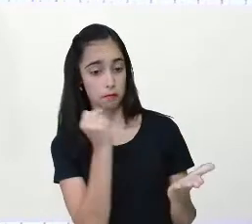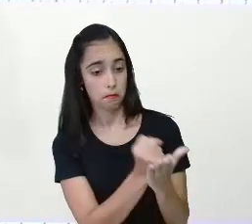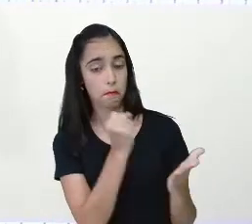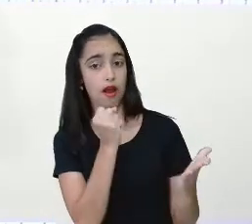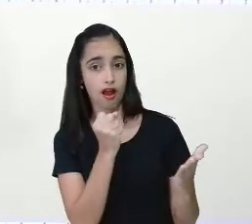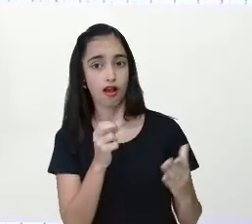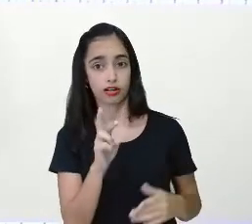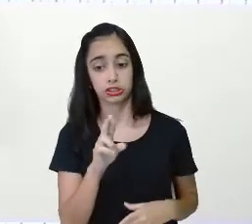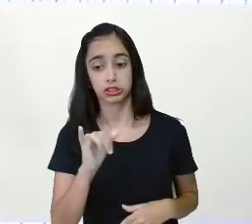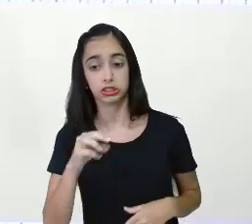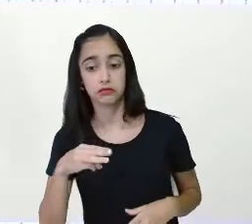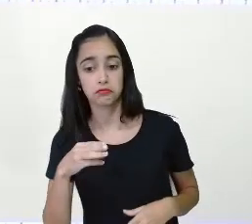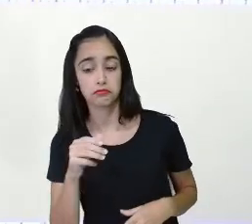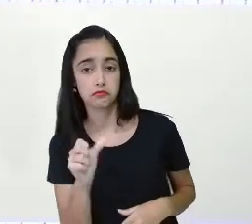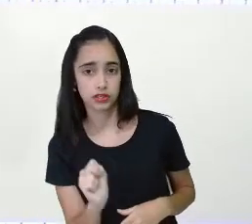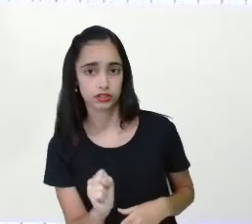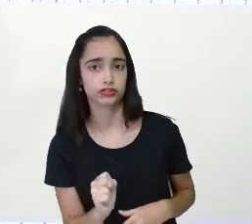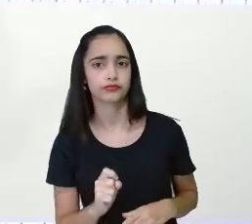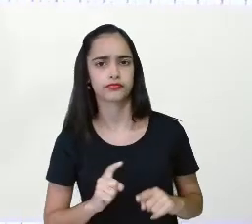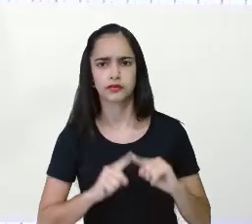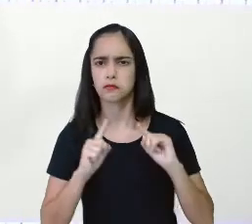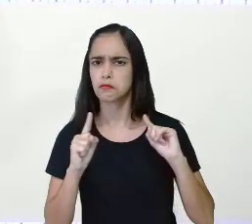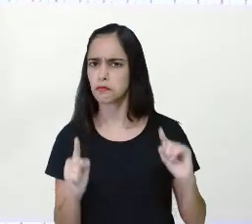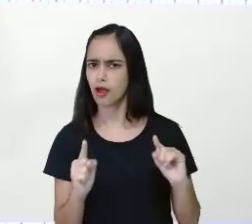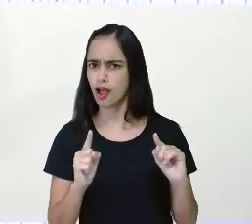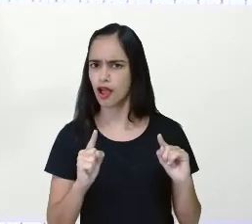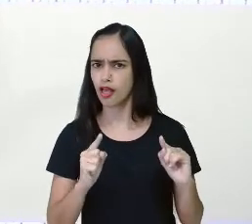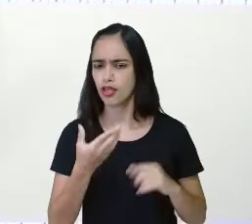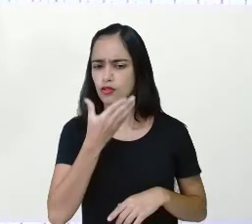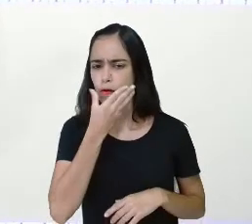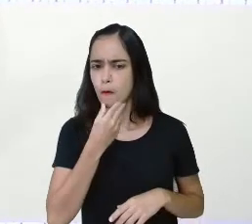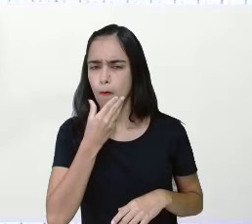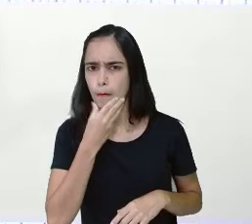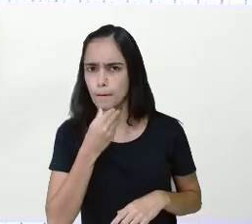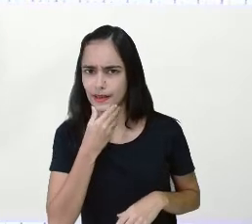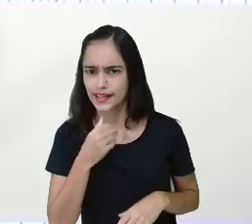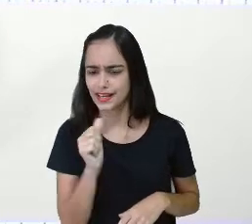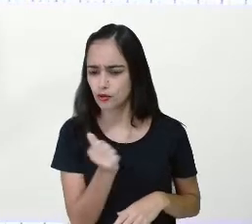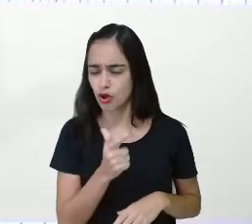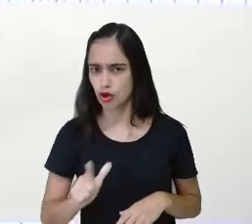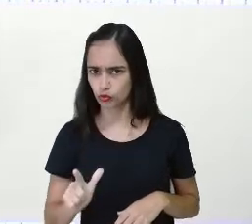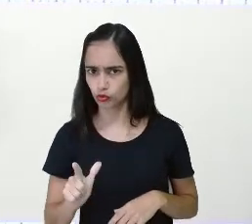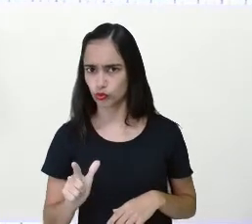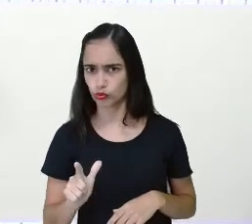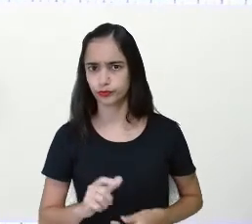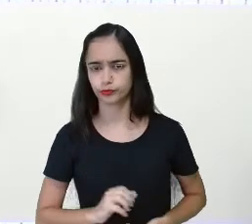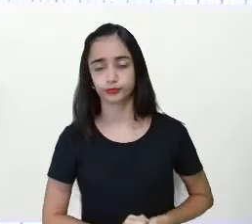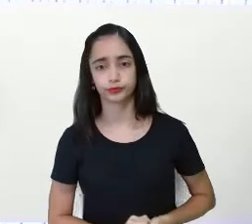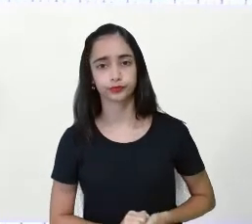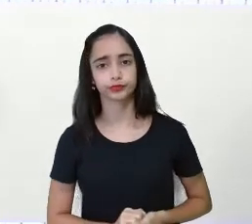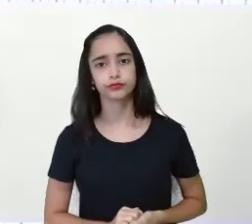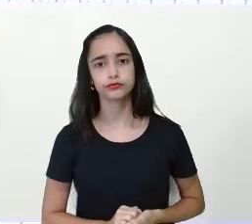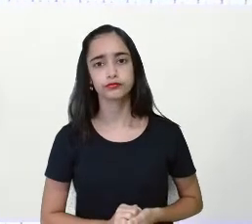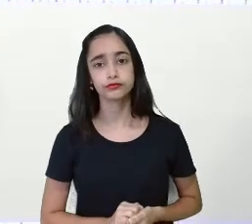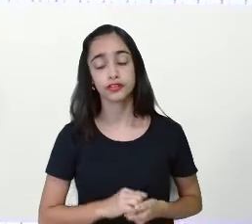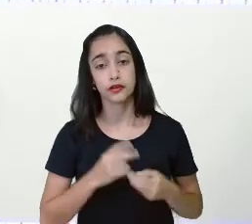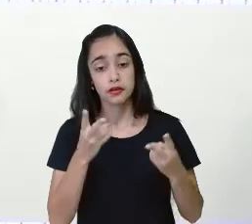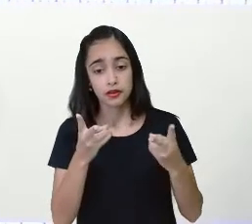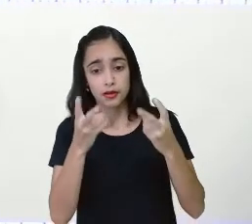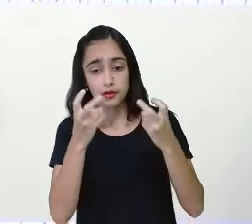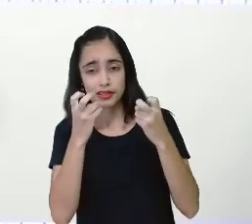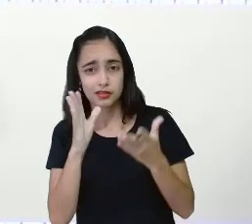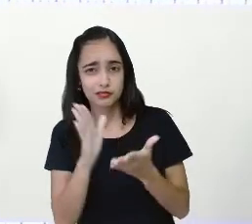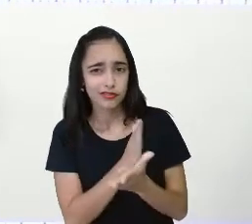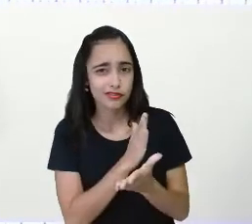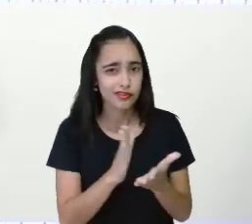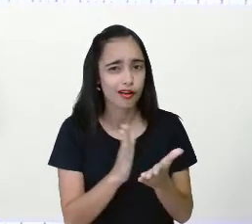presença de rimas. Já no poema do Menino e o Burrinho, eu vejo que em algumas